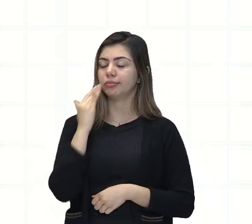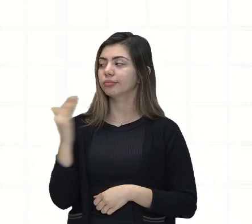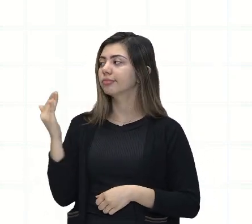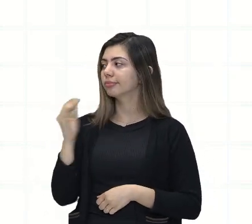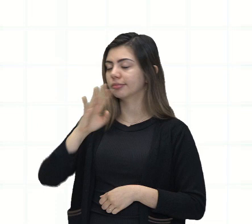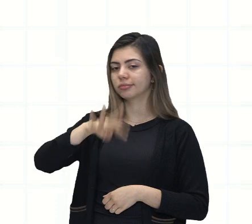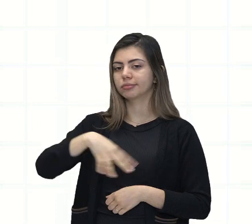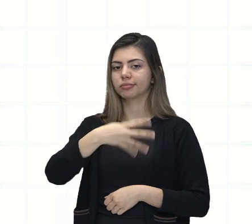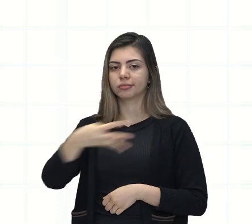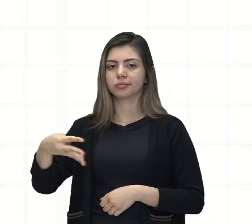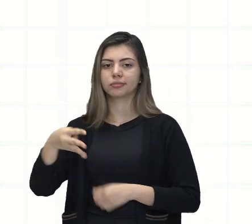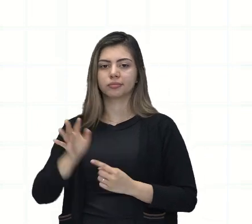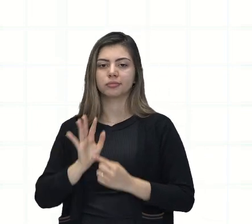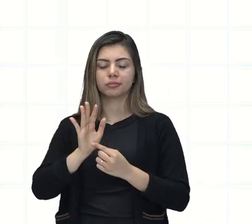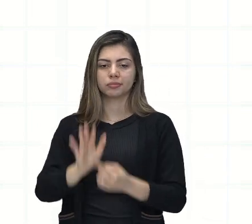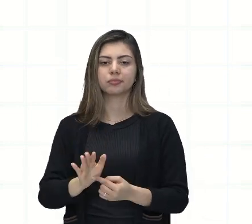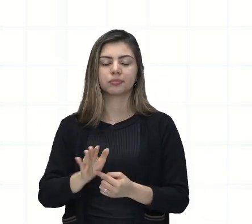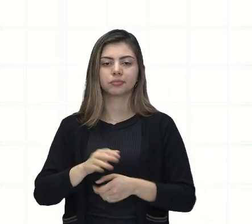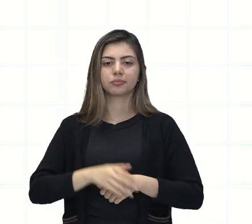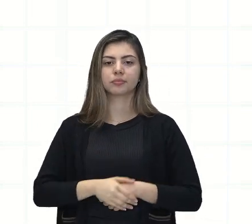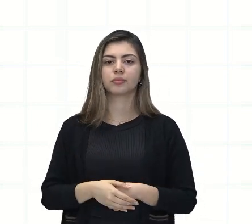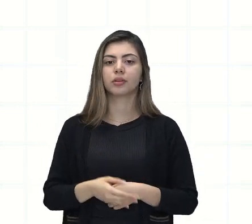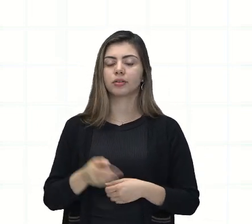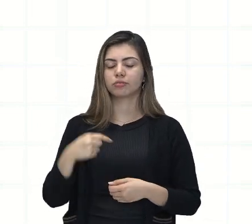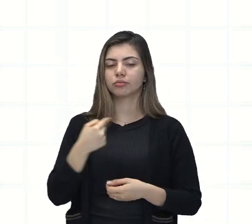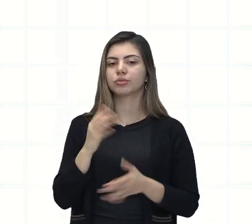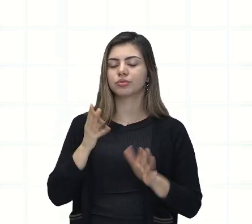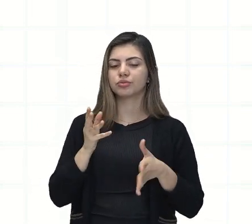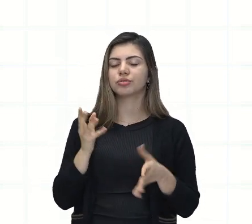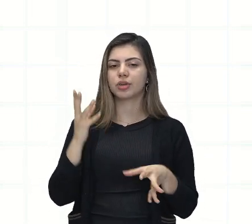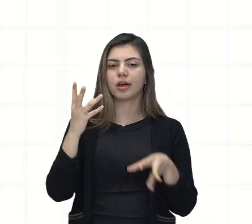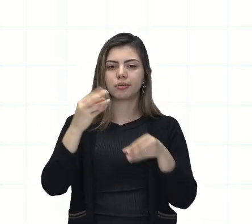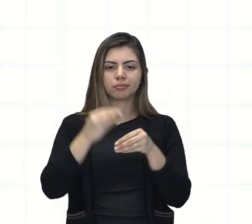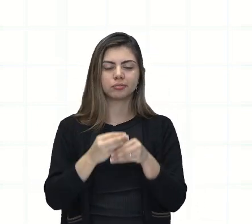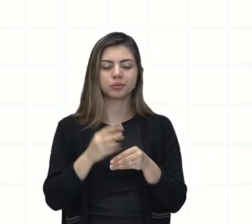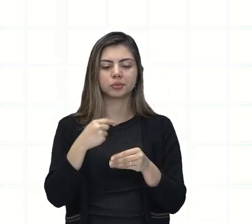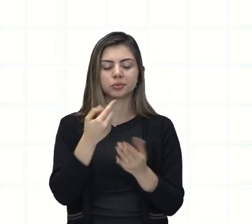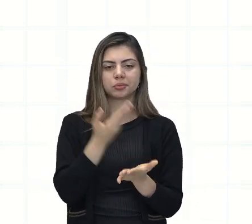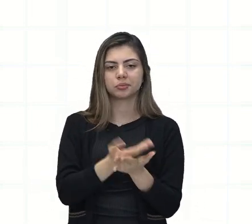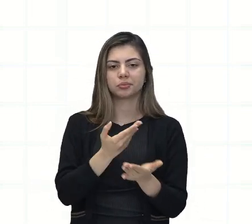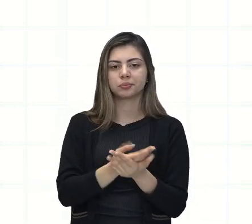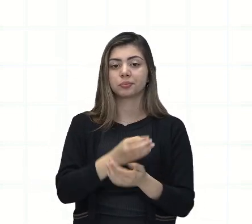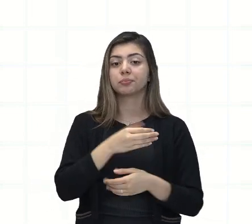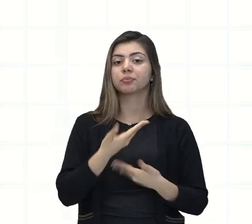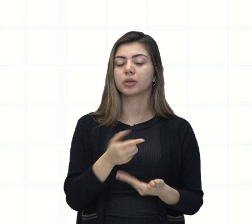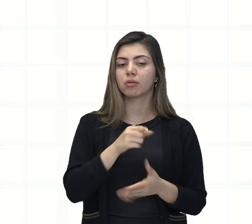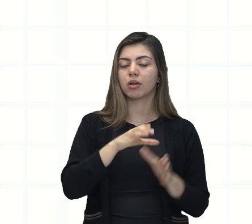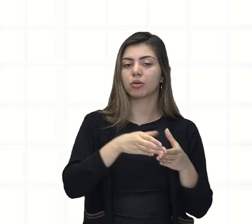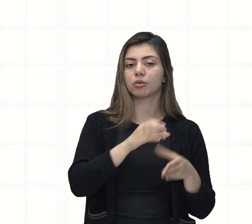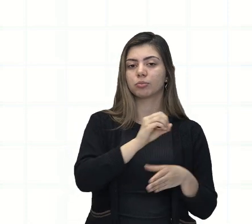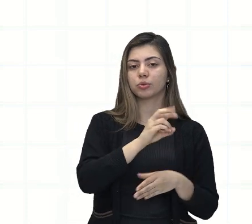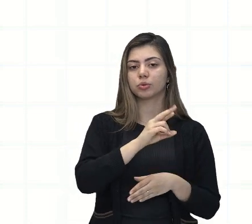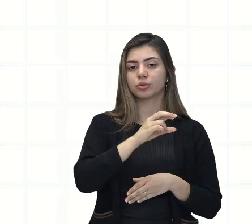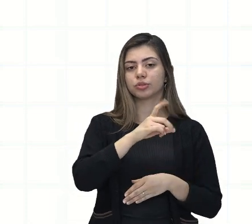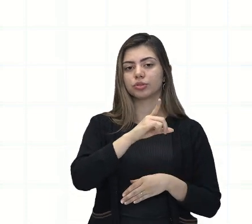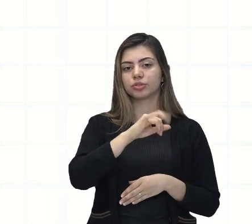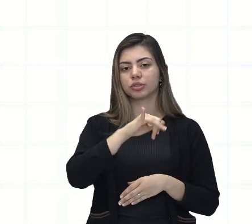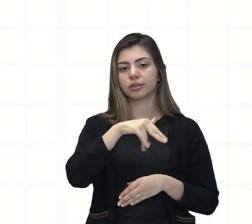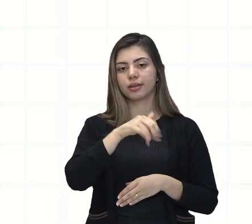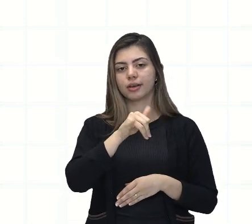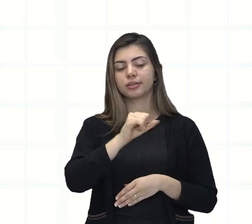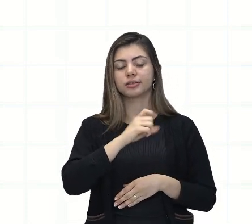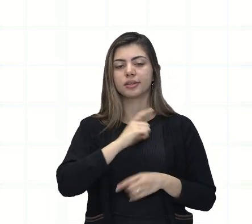tabelinha para enfatizar melhor o que nós já estamos colocando, né? Ordinais variam em gênero e número. Então, nós